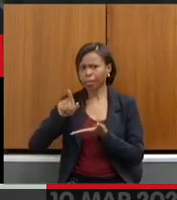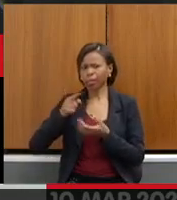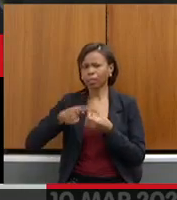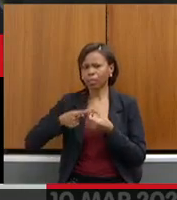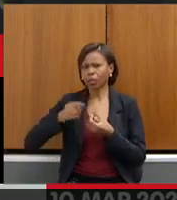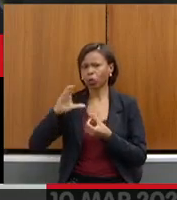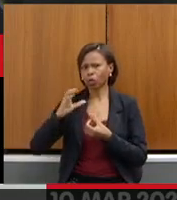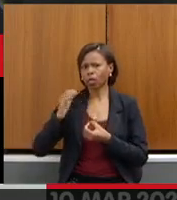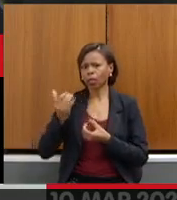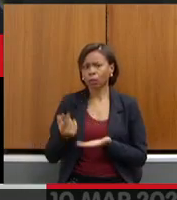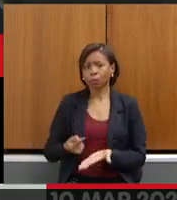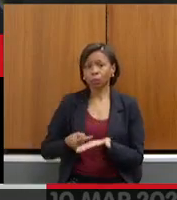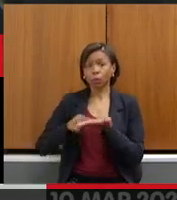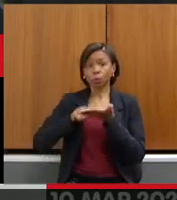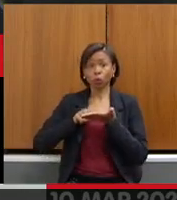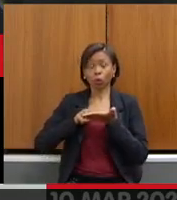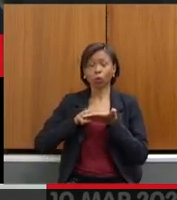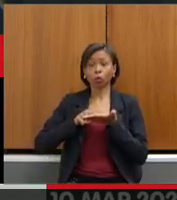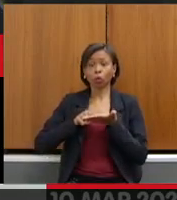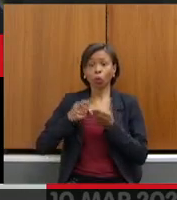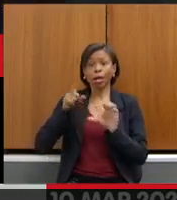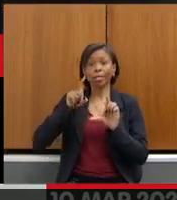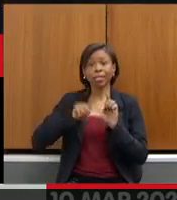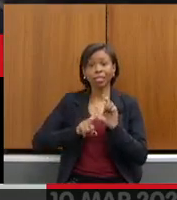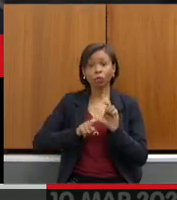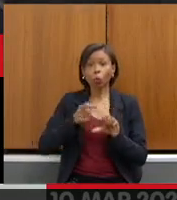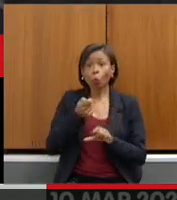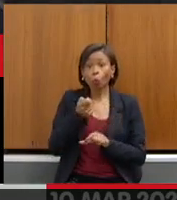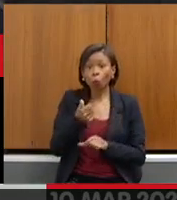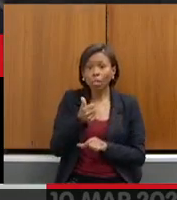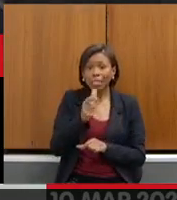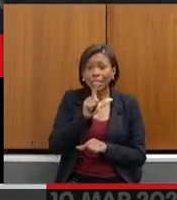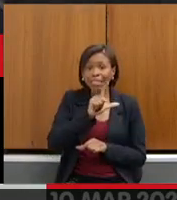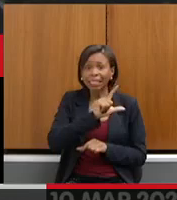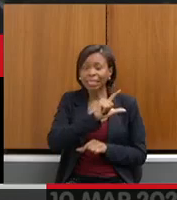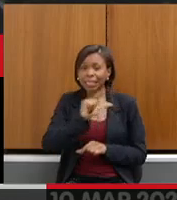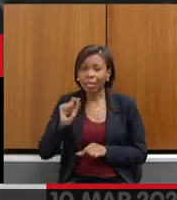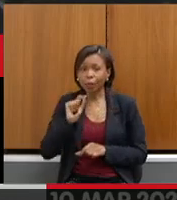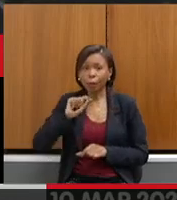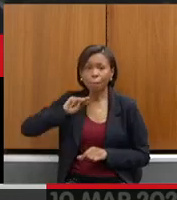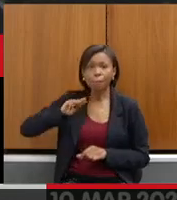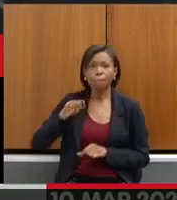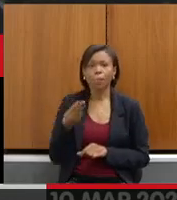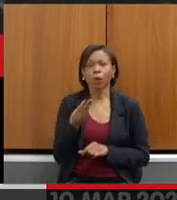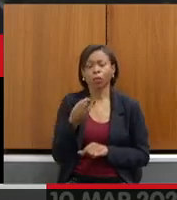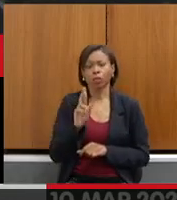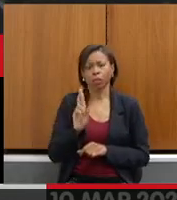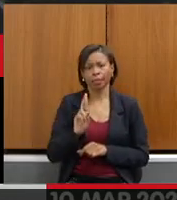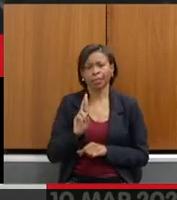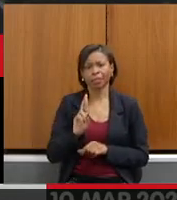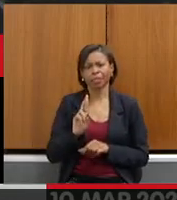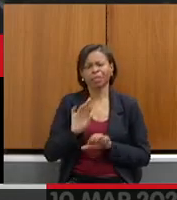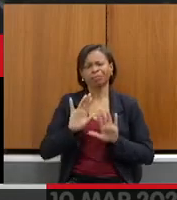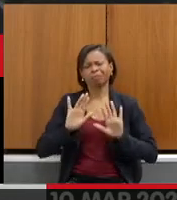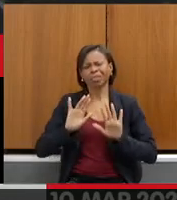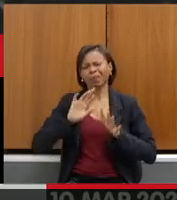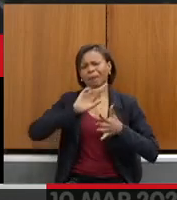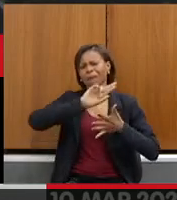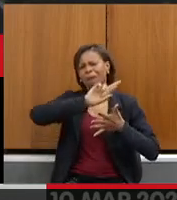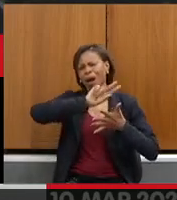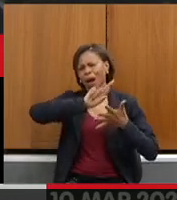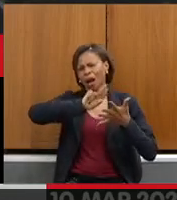100 milhões de reais tão Presidente ulteriano muitas outras perguntas